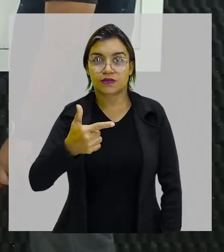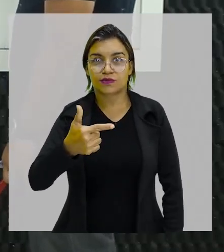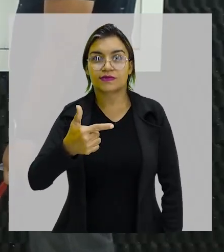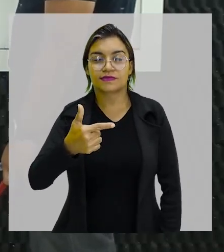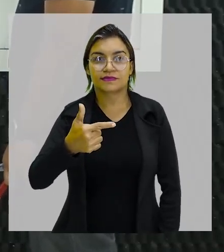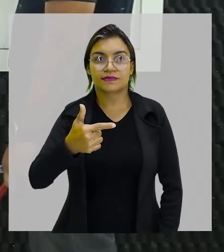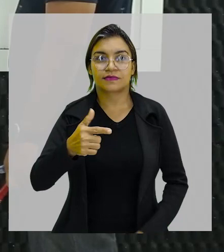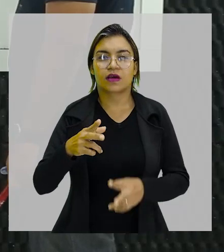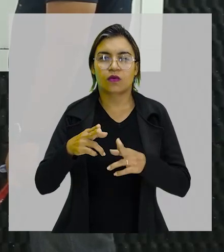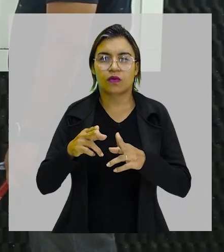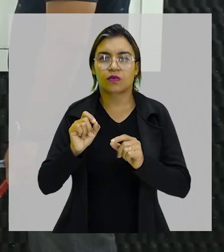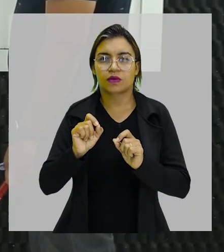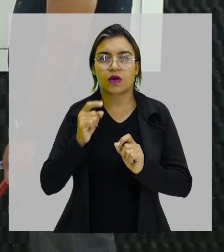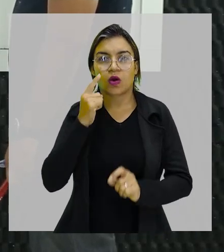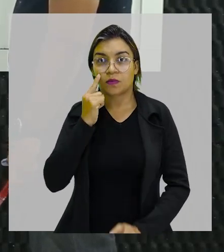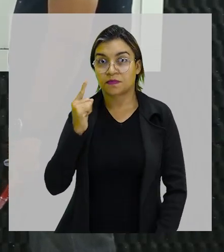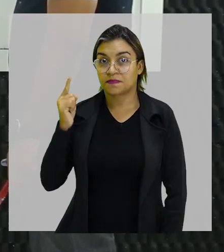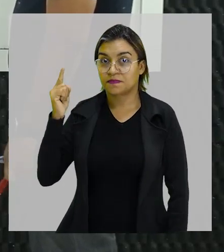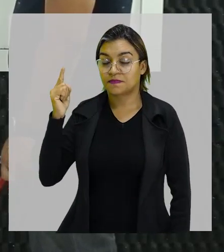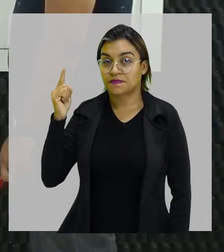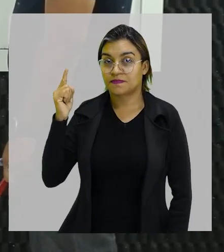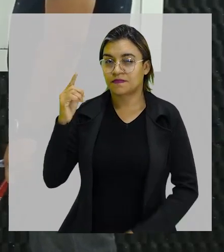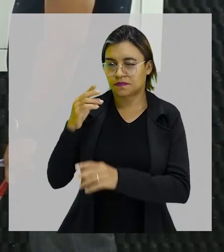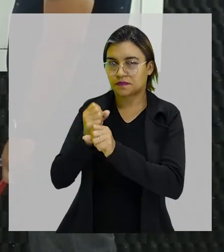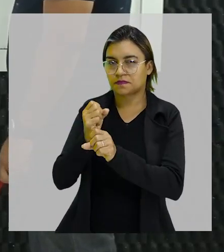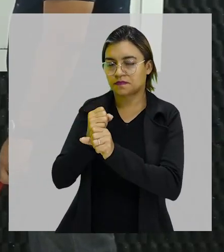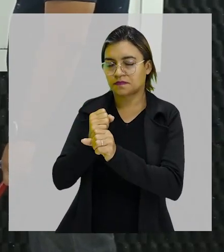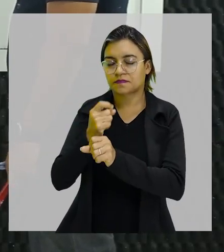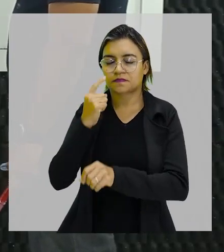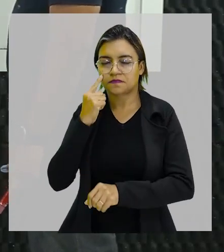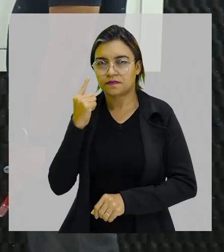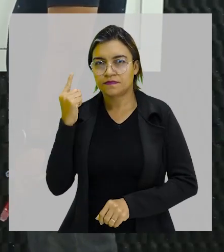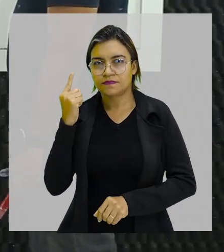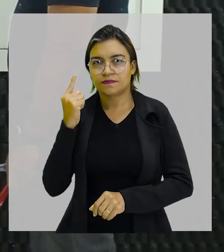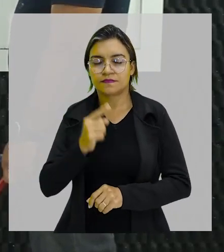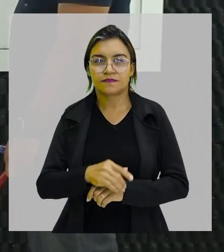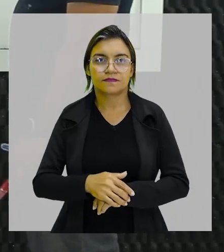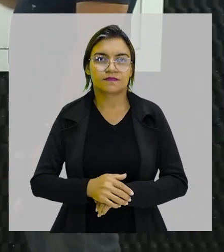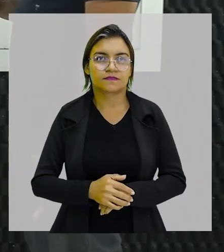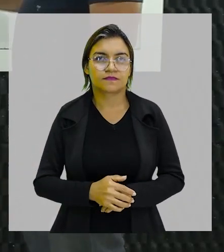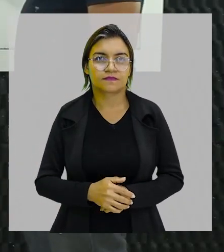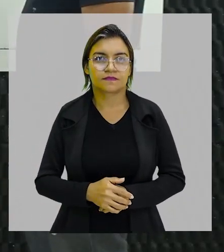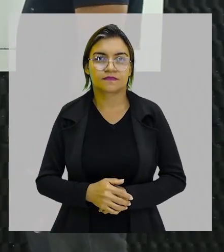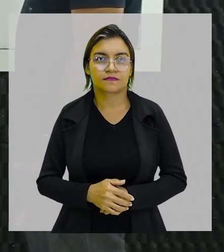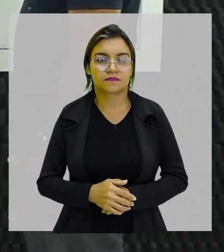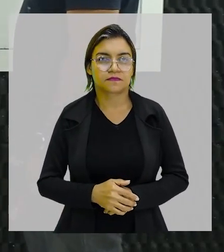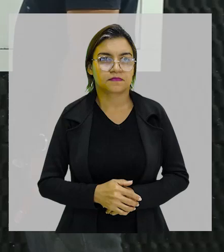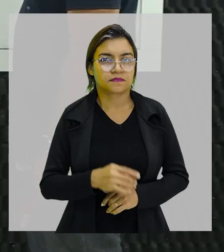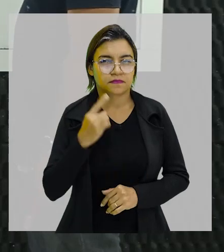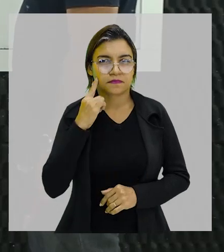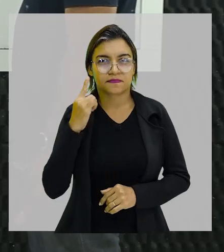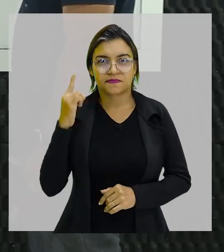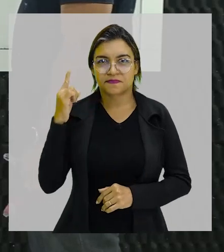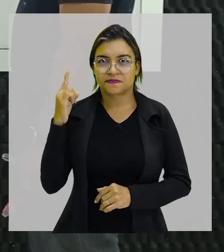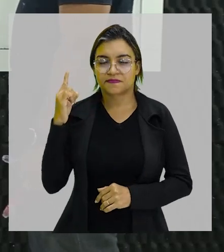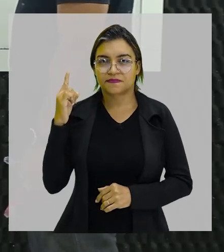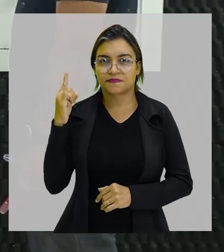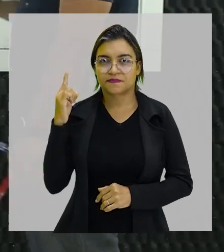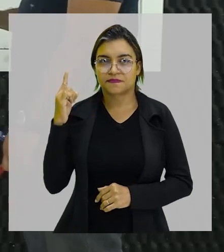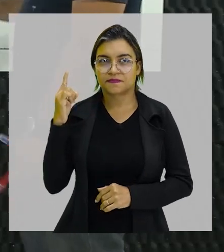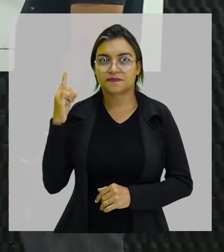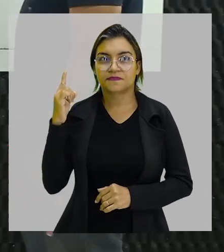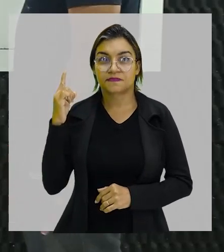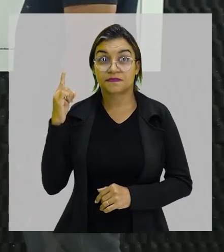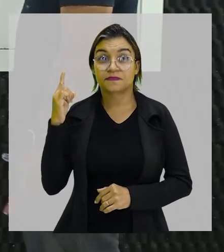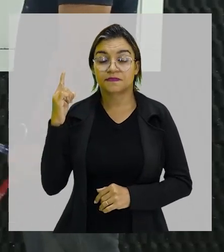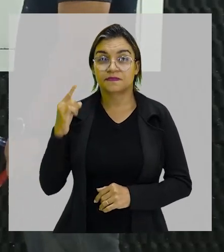82. Né? Então, aqui vai ficar 0. 2 vezes 9, 18. Vai 1. 2 vezes 2, 4 com 5. Com 8